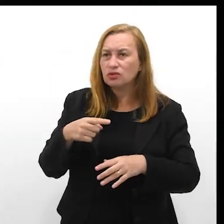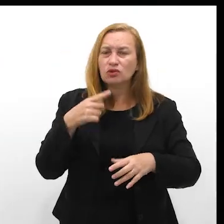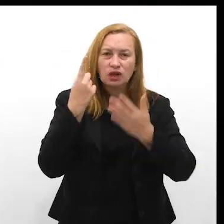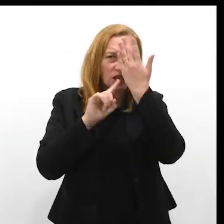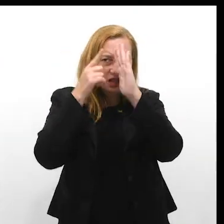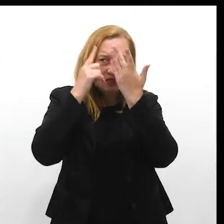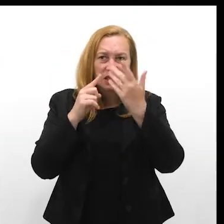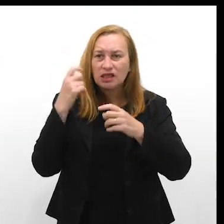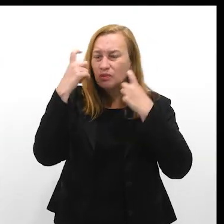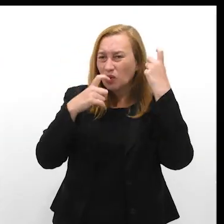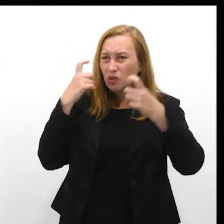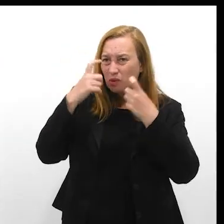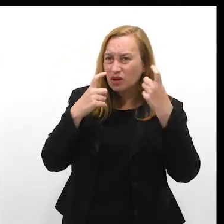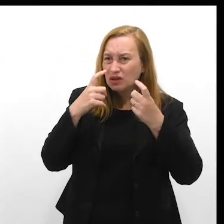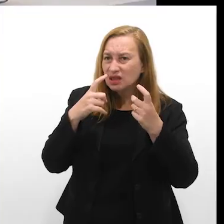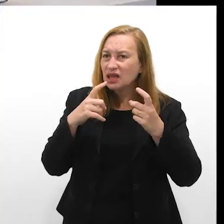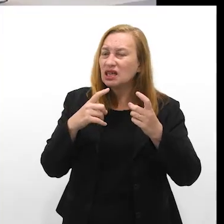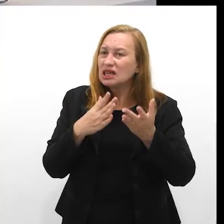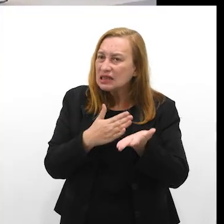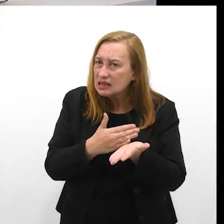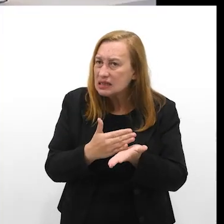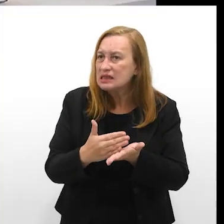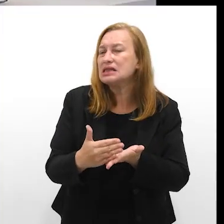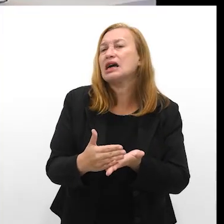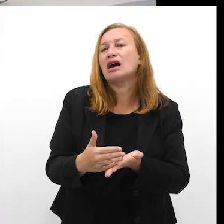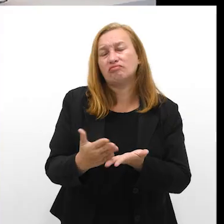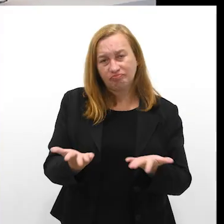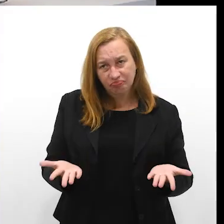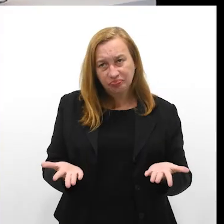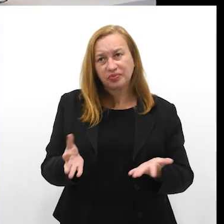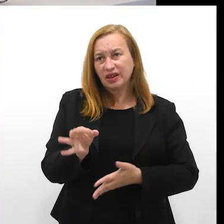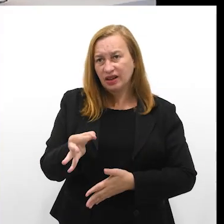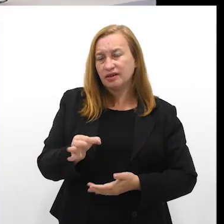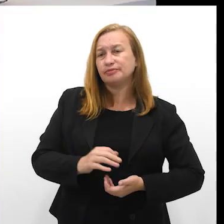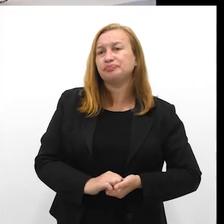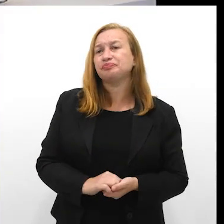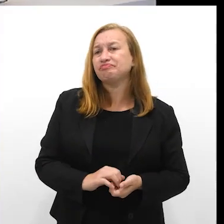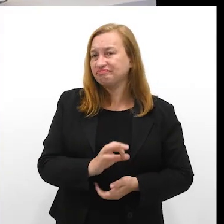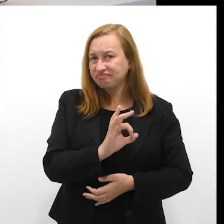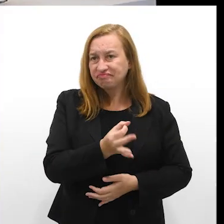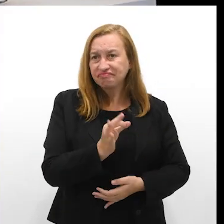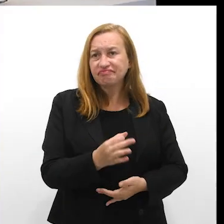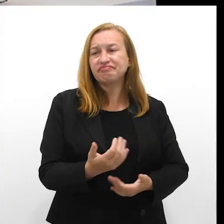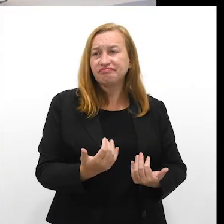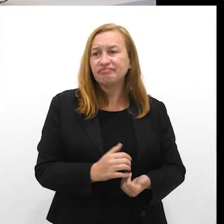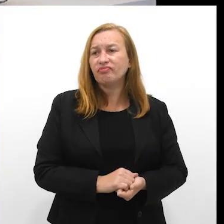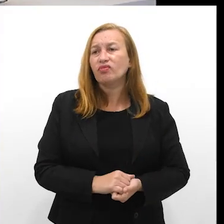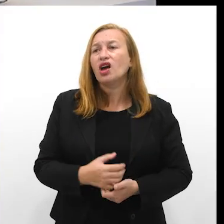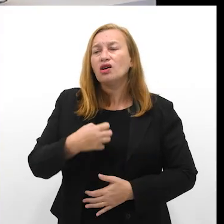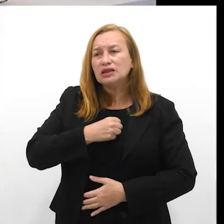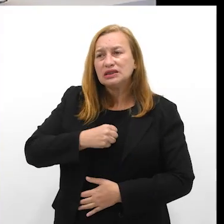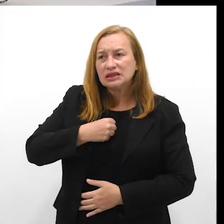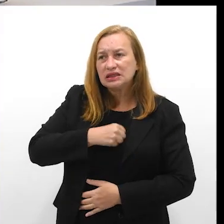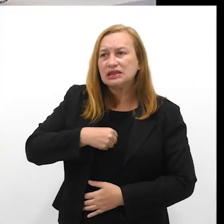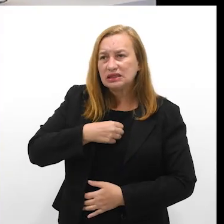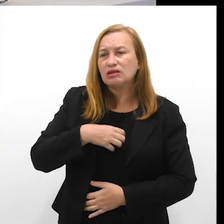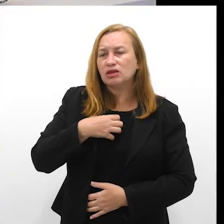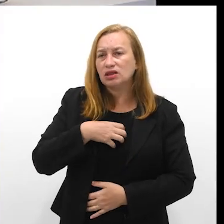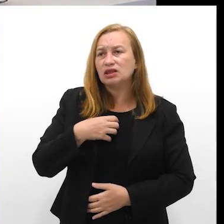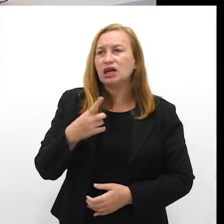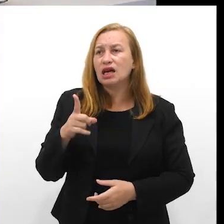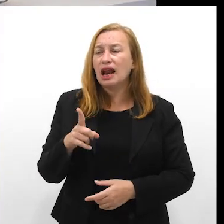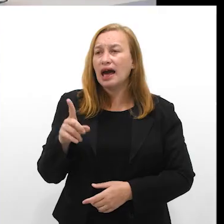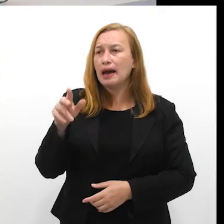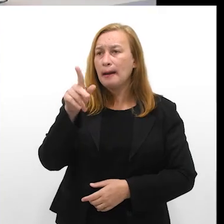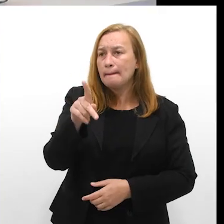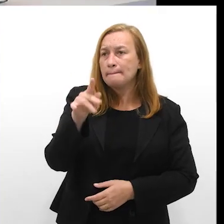essa preocupação? Porque isso é uma coisa que tem que partir de cima para baixo, isso é fato. Fato. Né? Você de tem fato, que ter. né? Eu sinto falta,